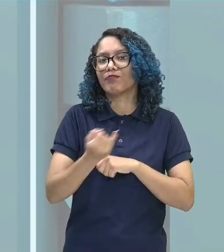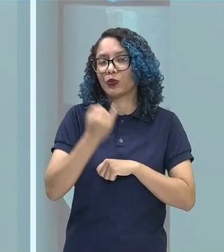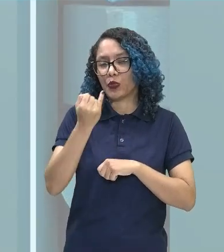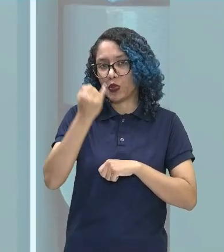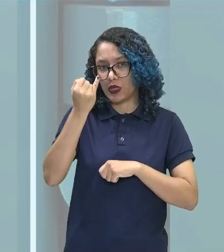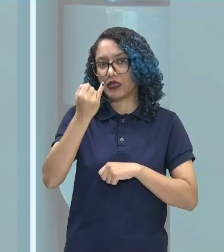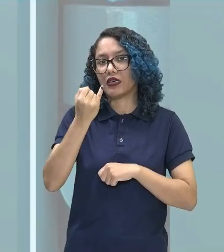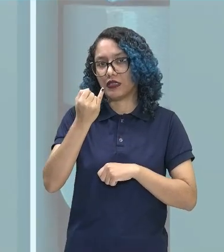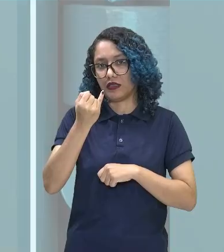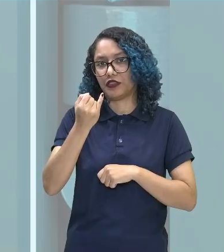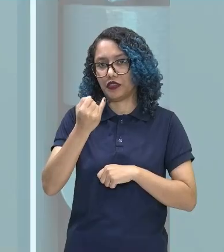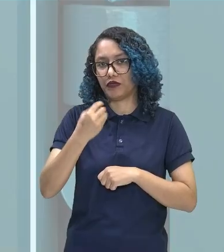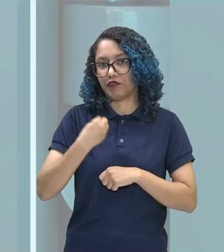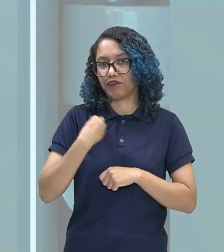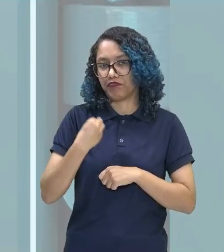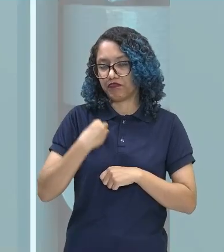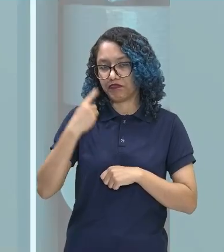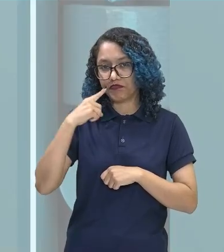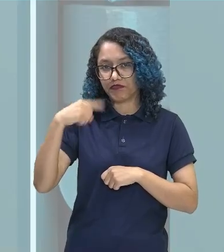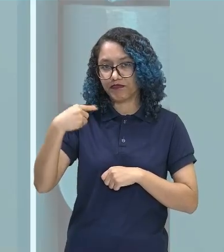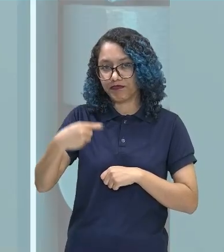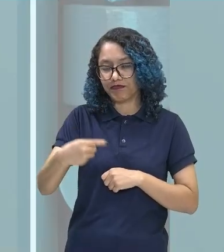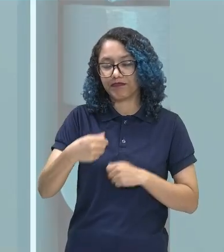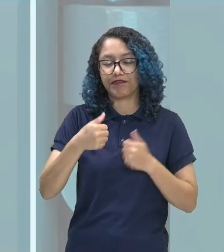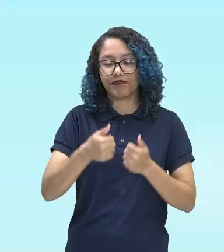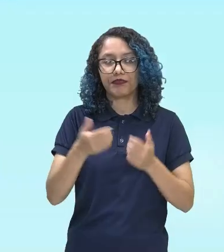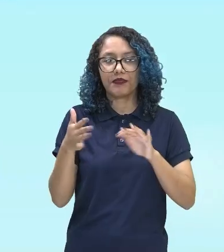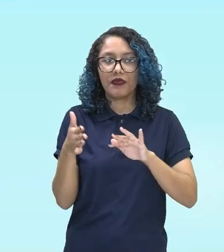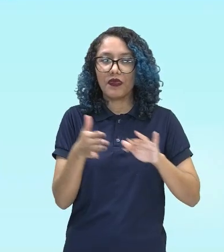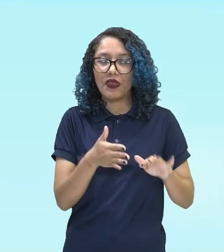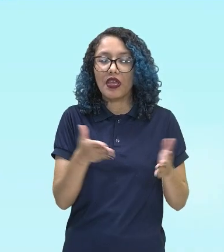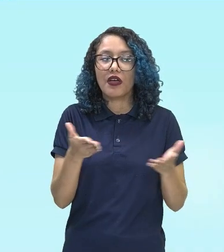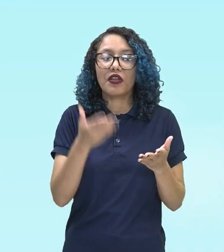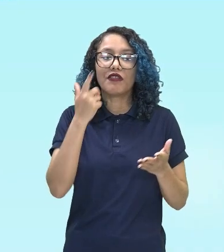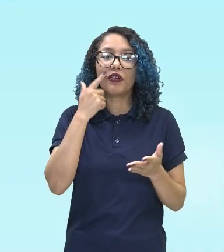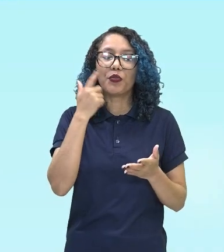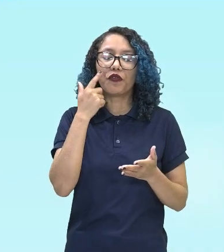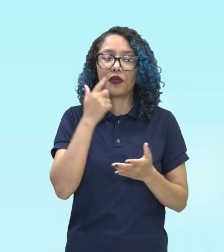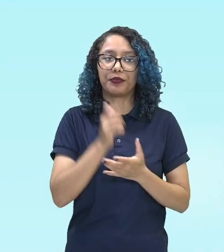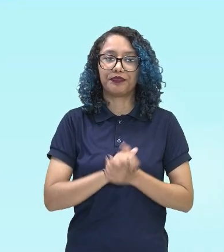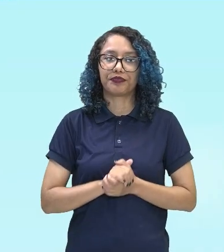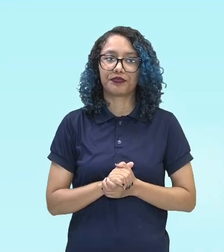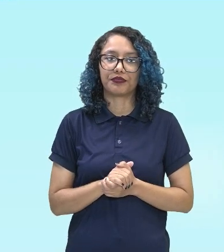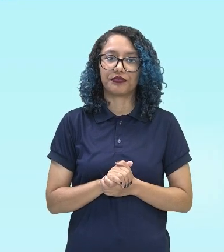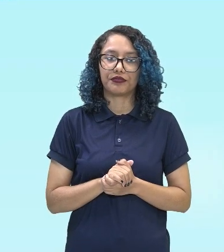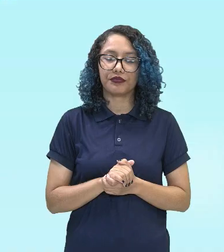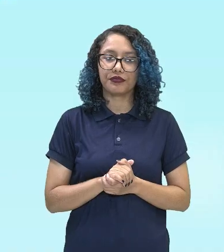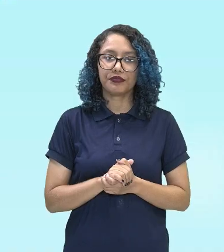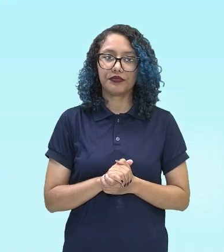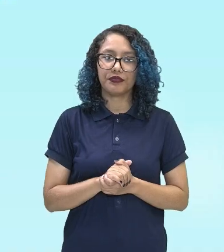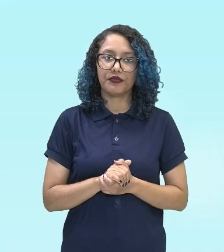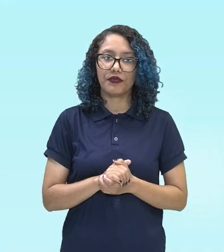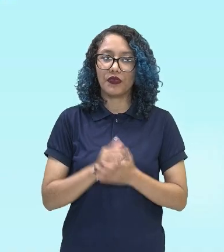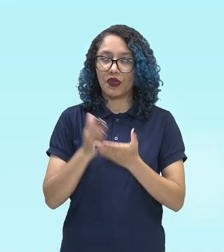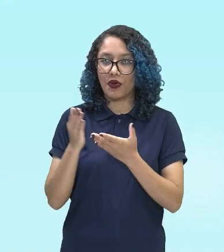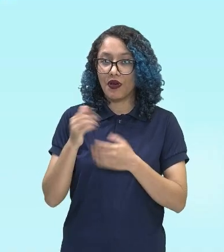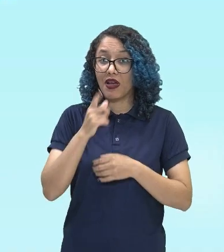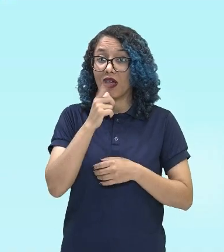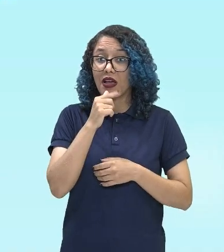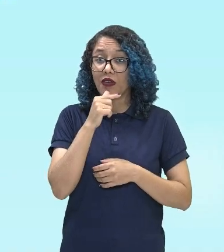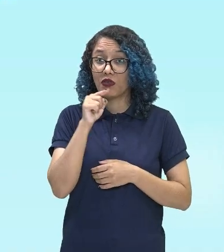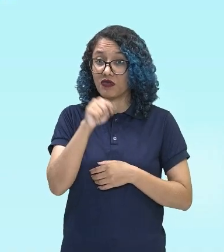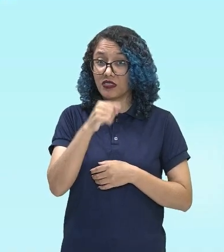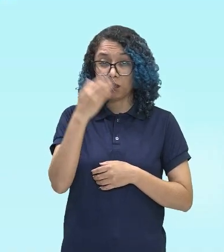importante no nosso dia a dia. Então, vamos agora observar aqui. Veja só, né, a água que